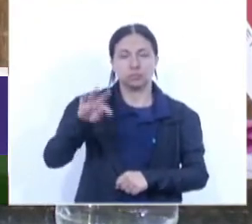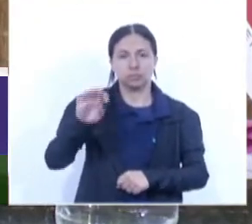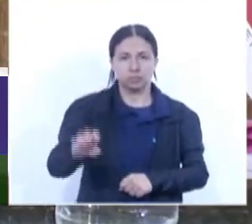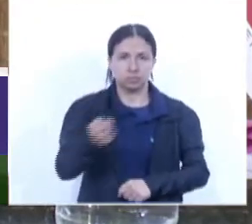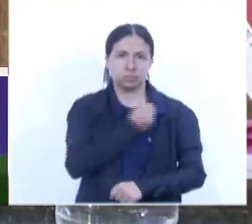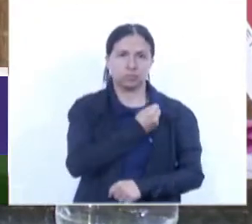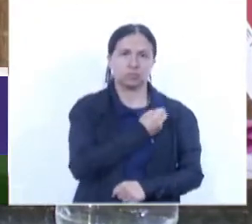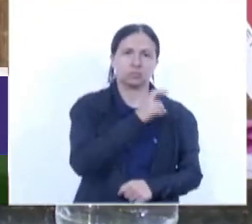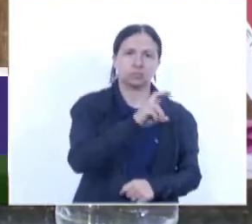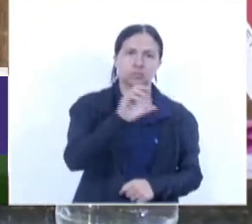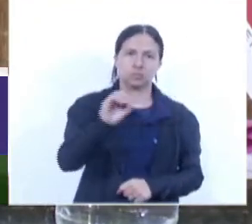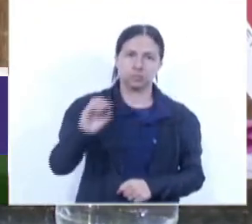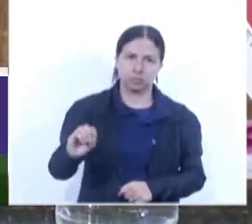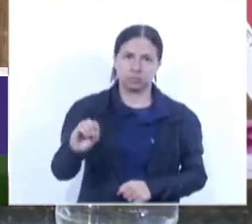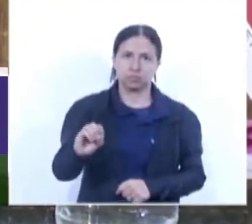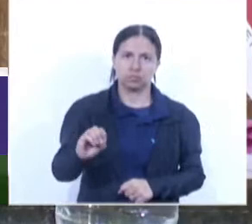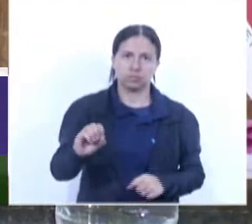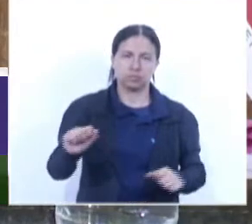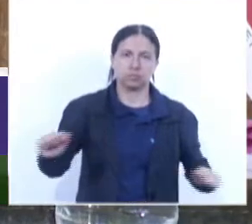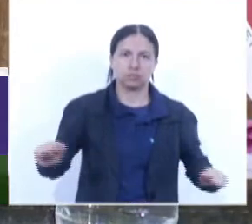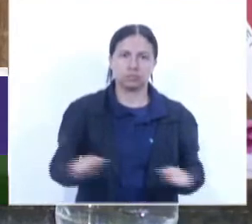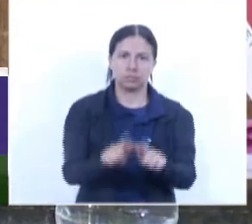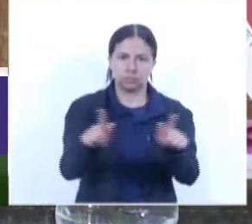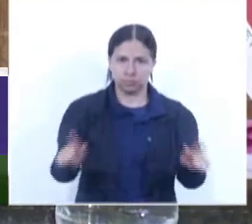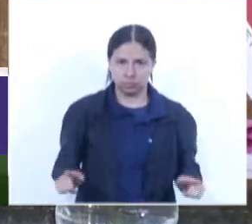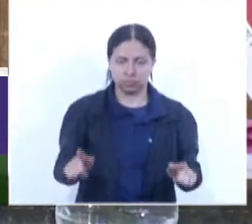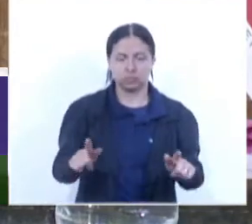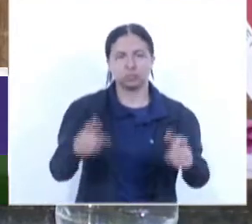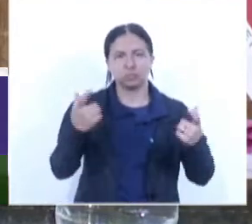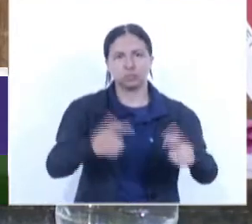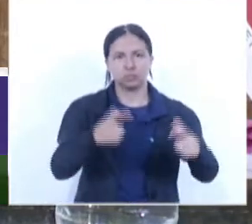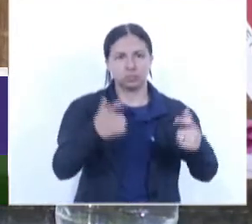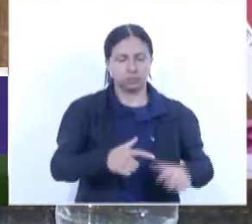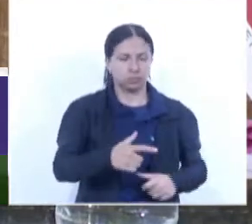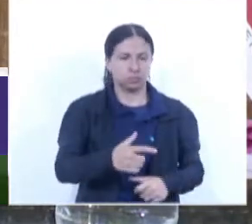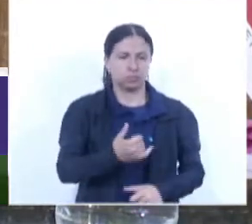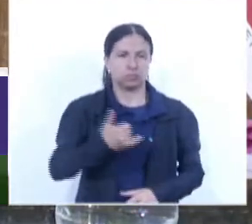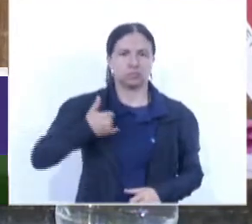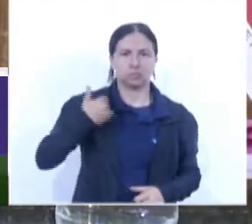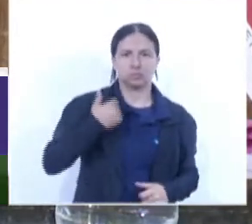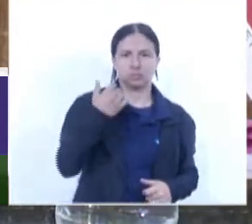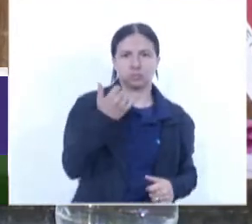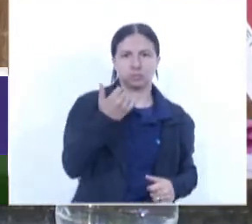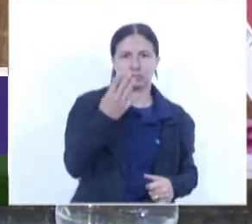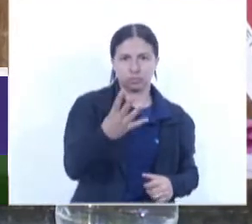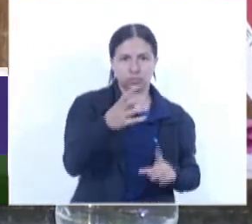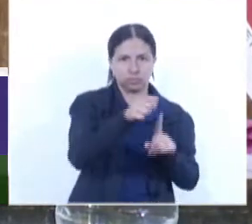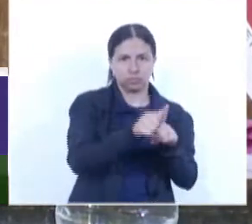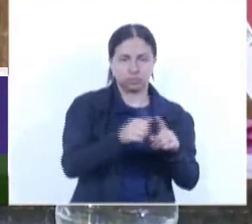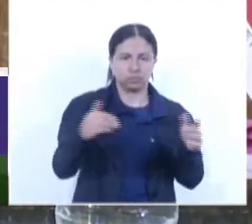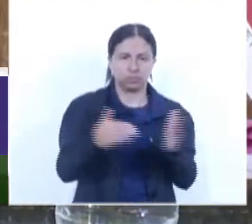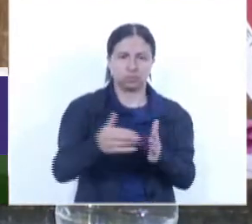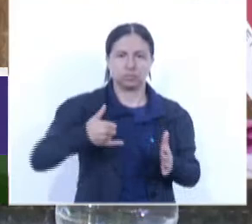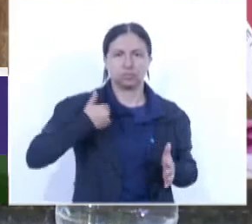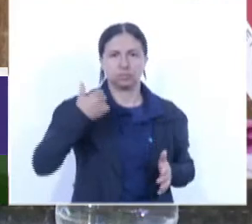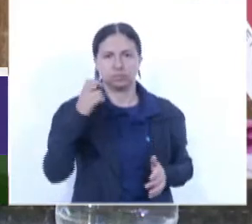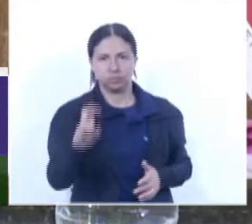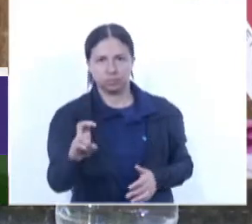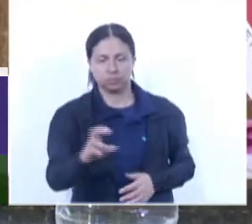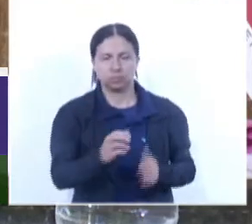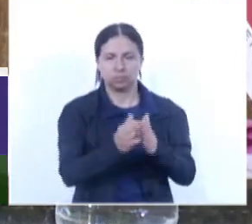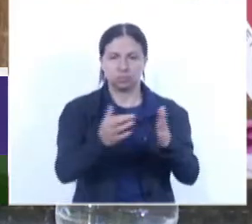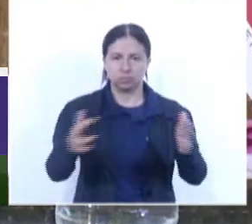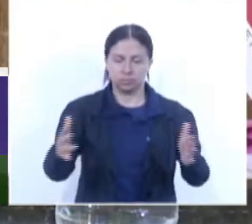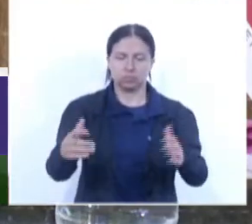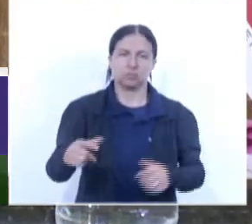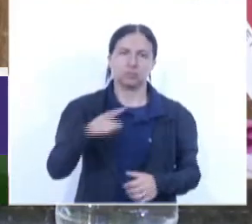nessa cidade para atendimento de crianças de 4 meses a 5 anos com a seguinte estrutura pedagógica e técnica de